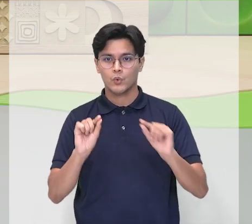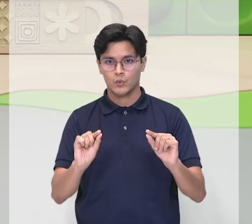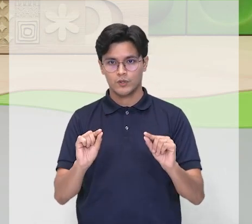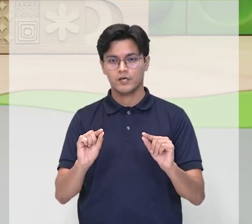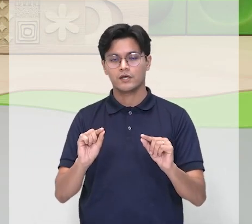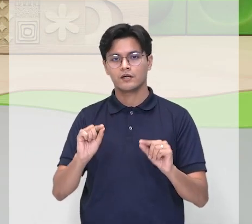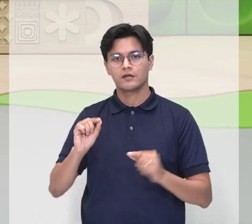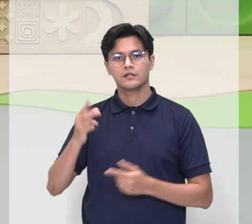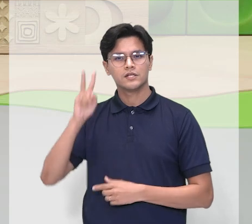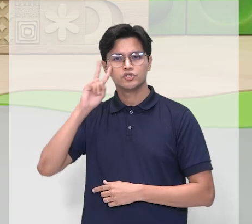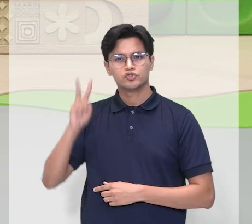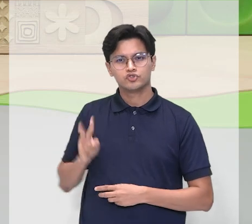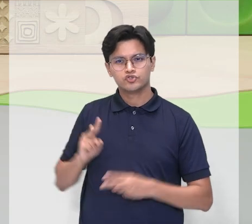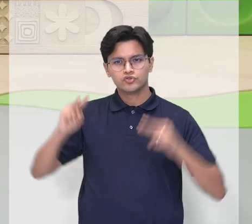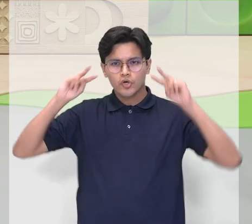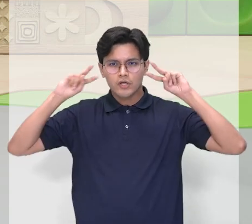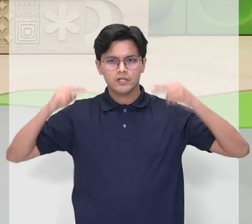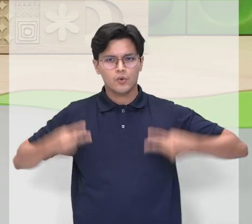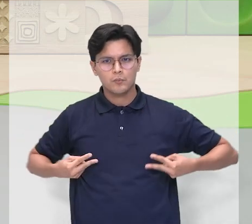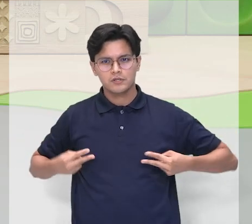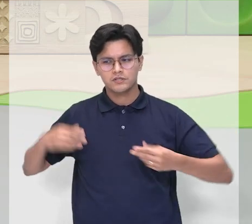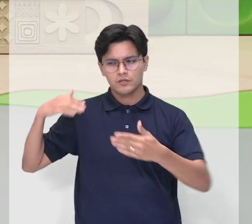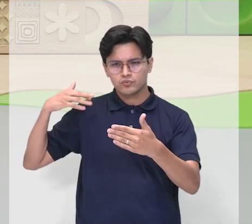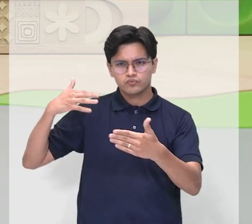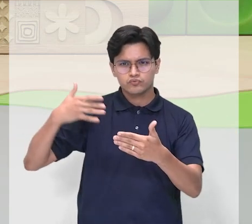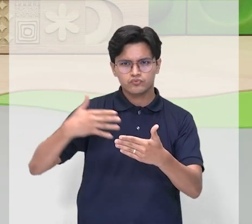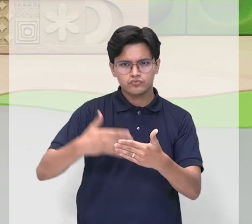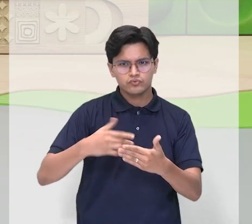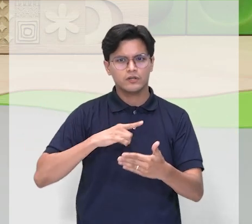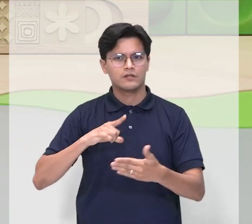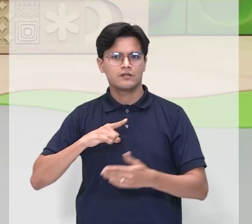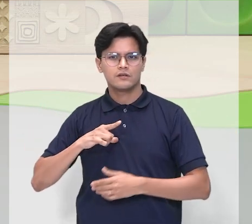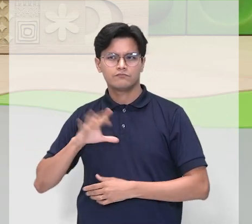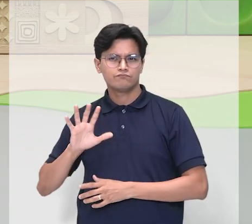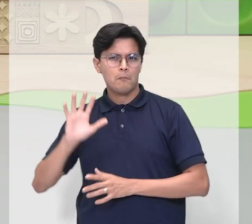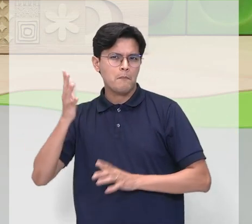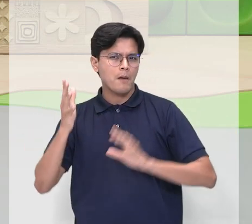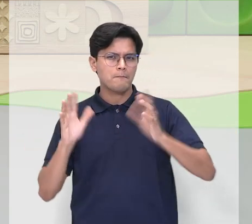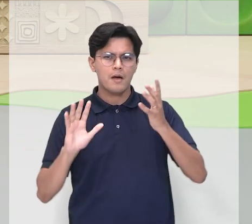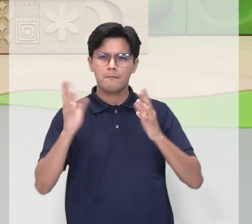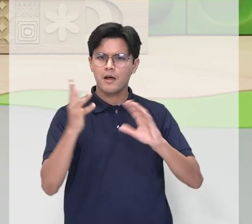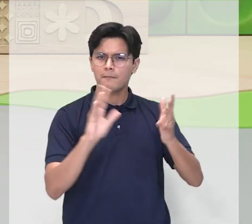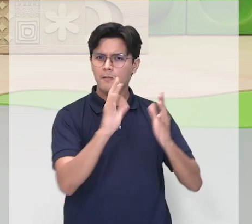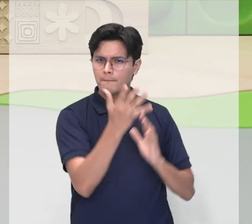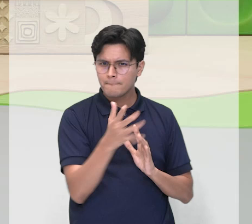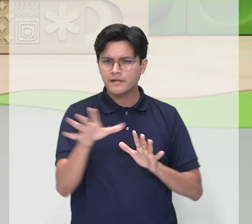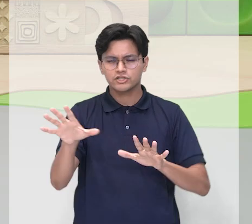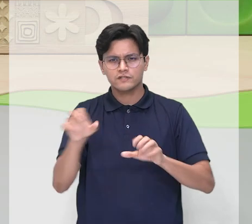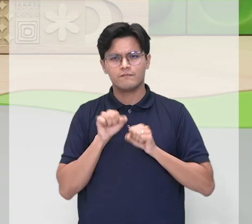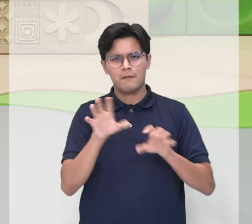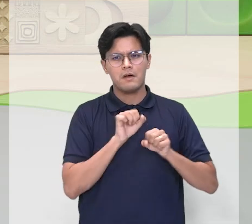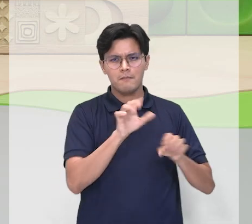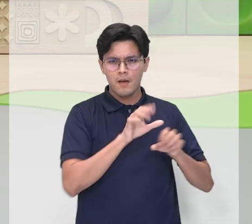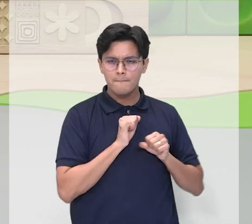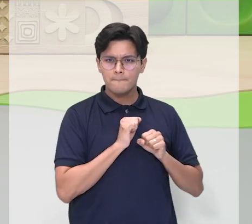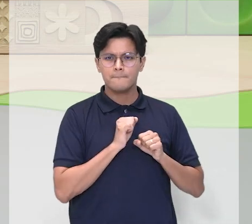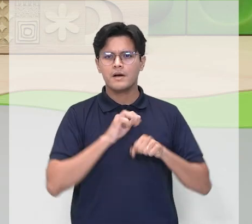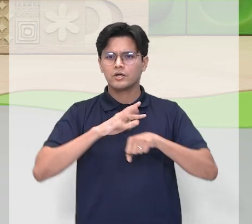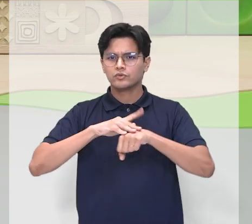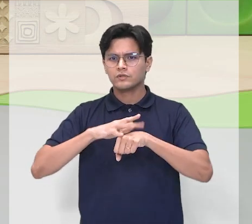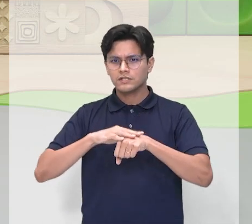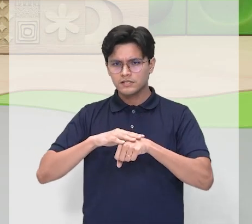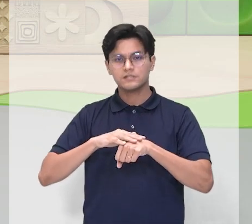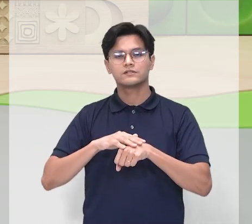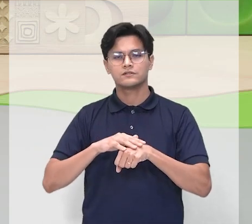enfrentou várias ocorrências de infecções. E você saberia dizer qual foi a mais letal até